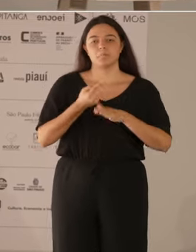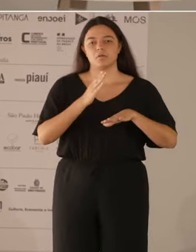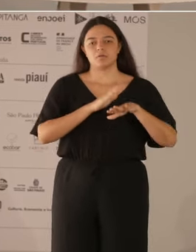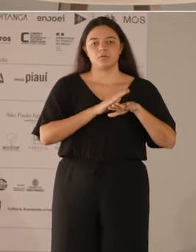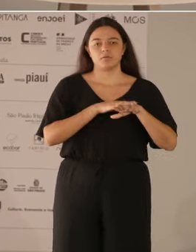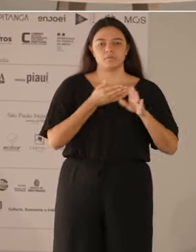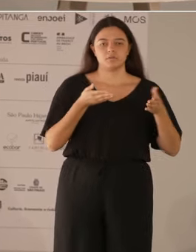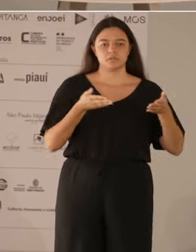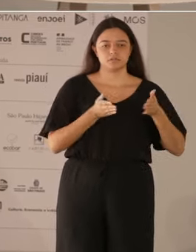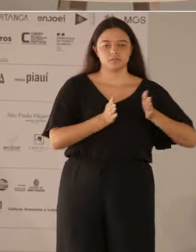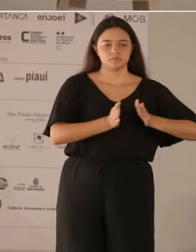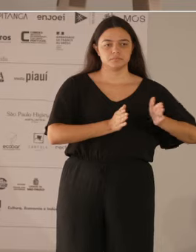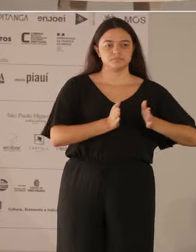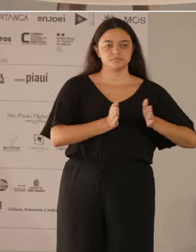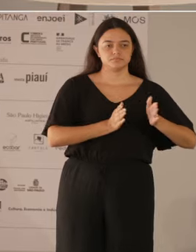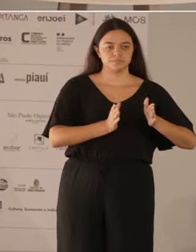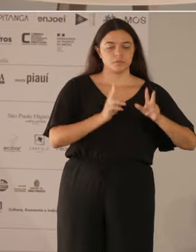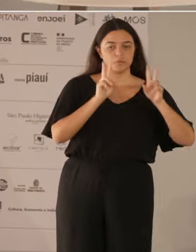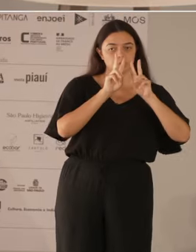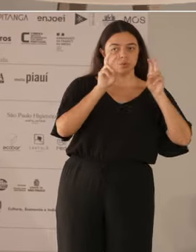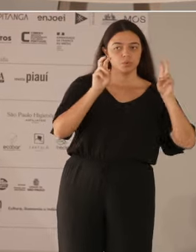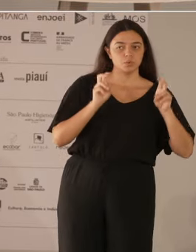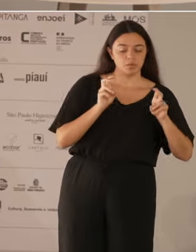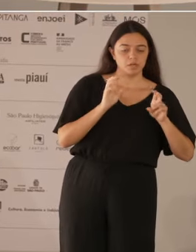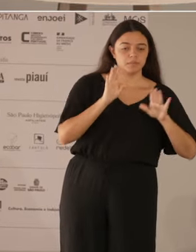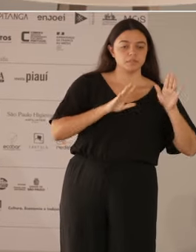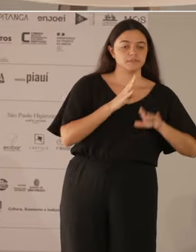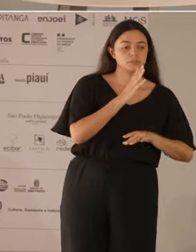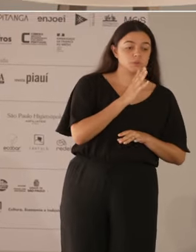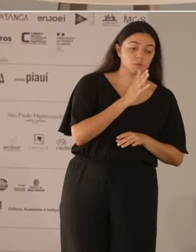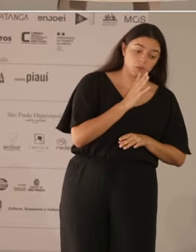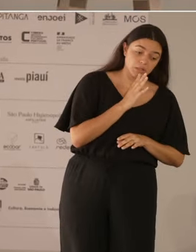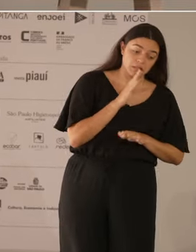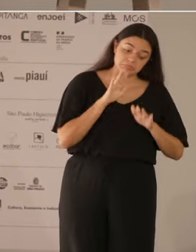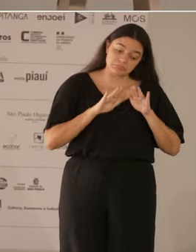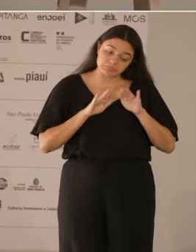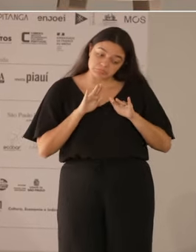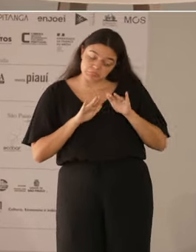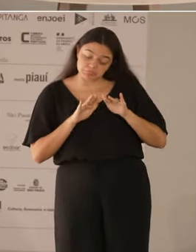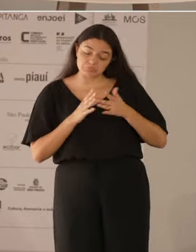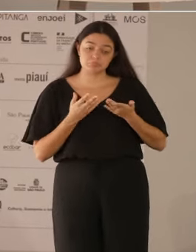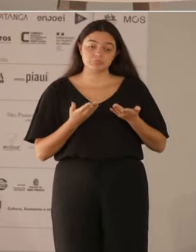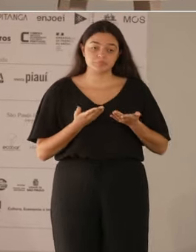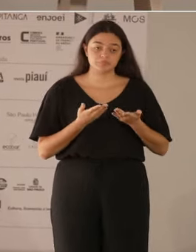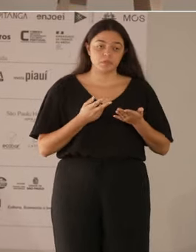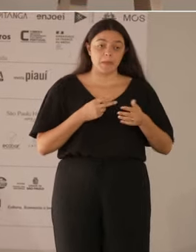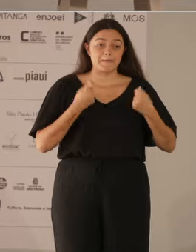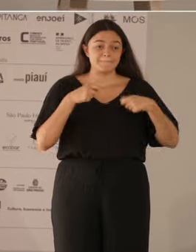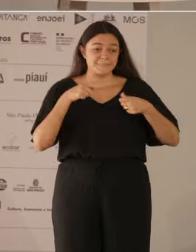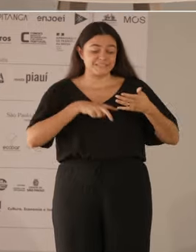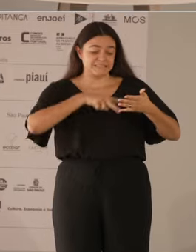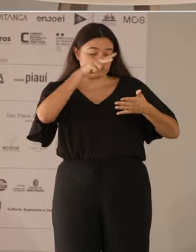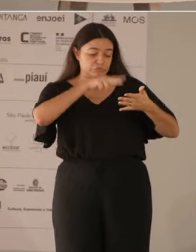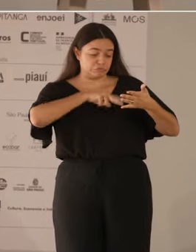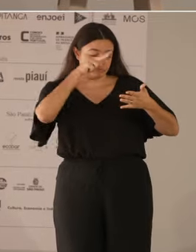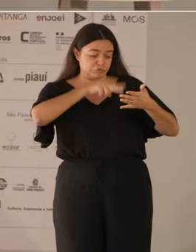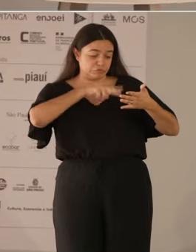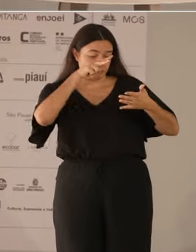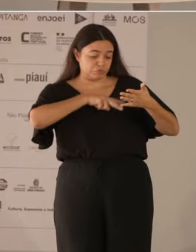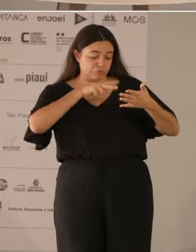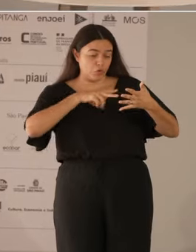vai um tema ou que você conhece, ou que você conhece menos ou mais, é ler tudo que tem pela